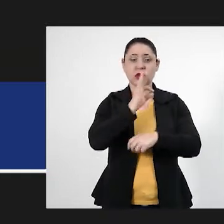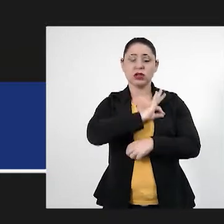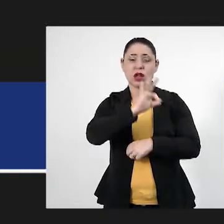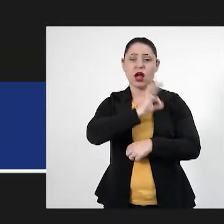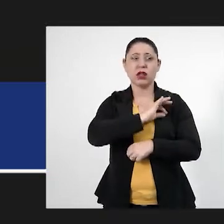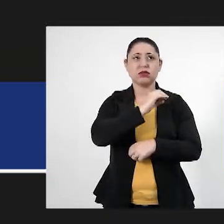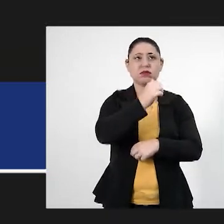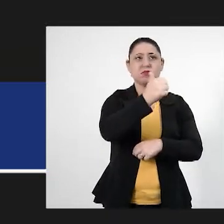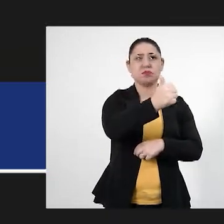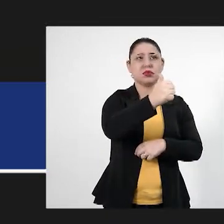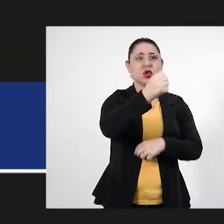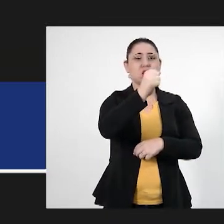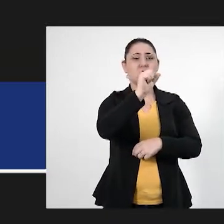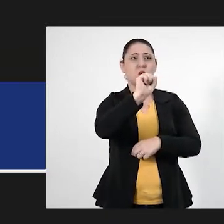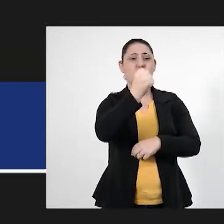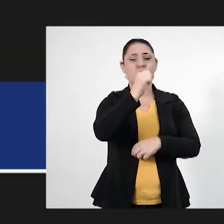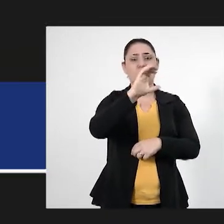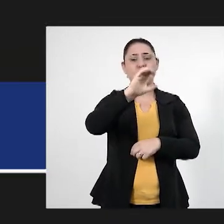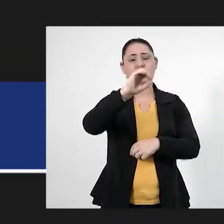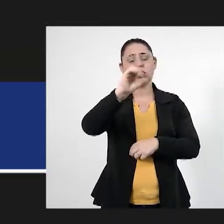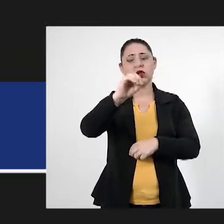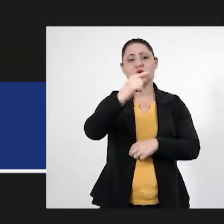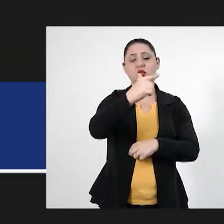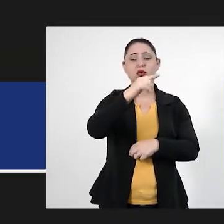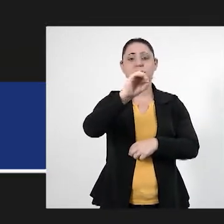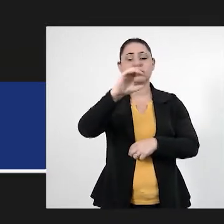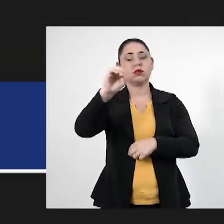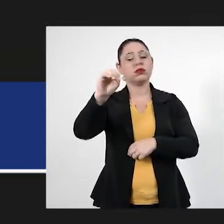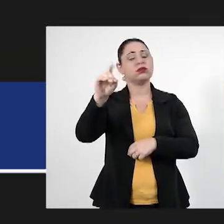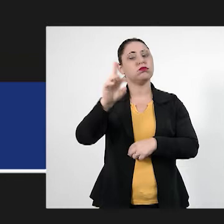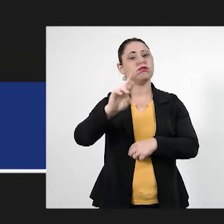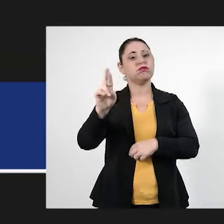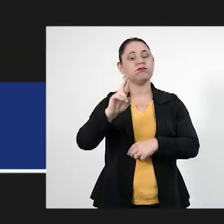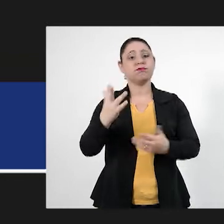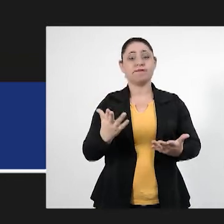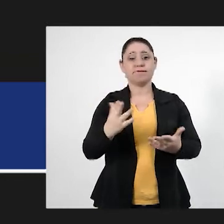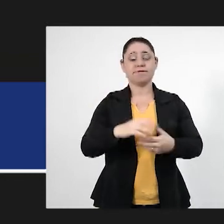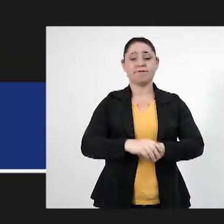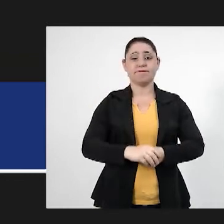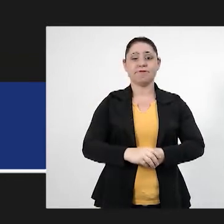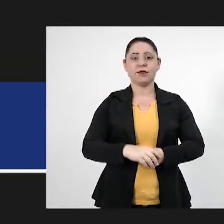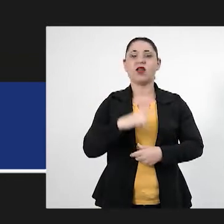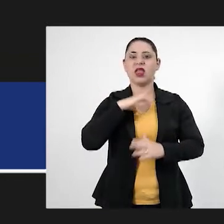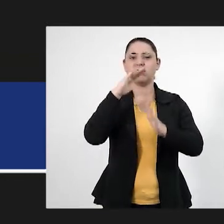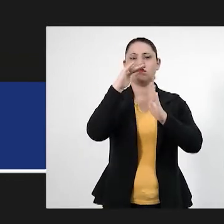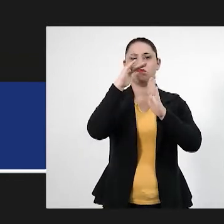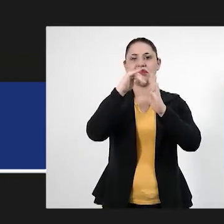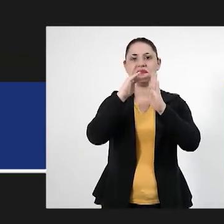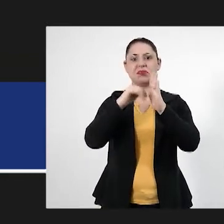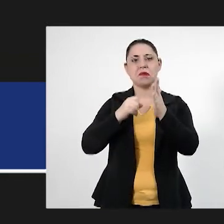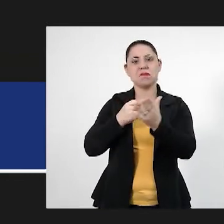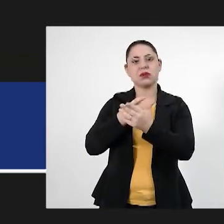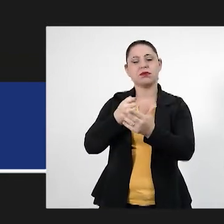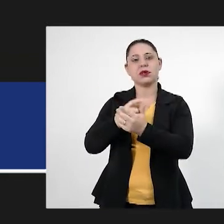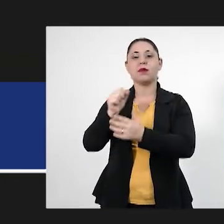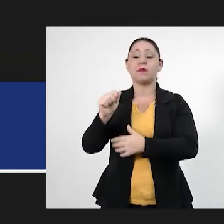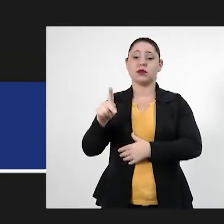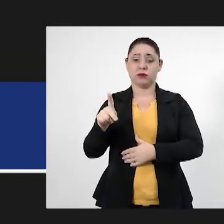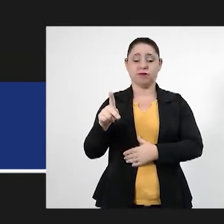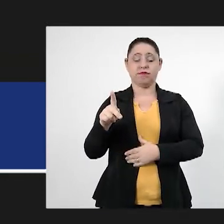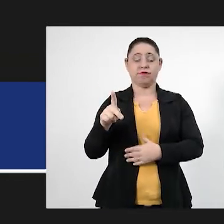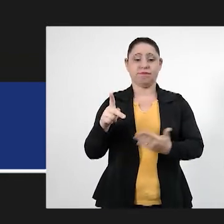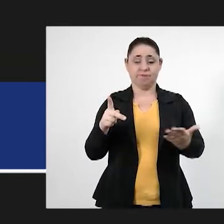o servidor administrativo que ganha uma aposentadoria de R$1.800, R$2.000, vai